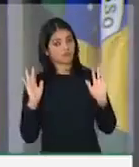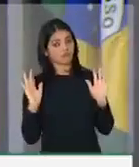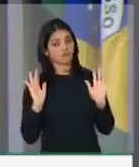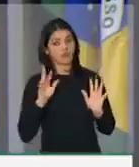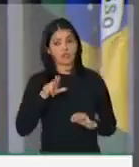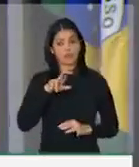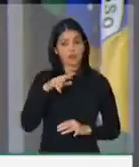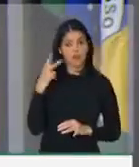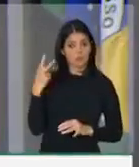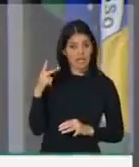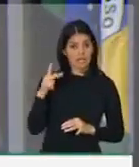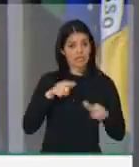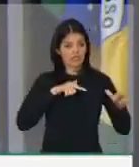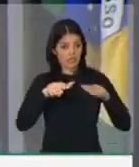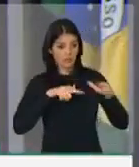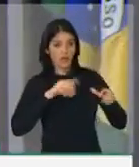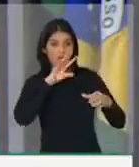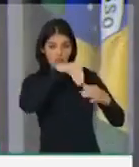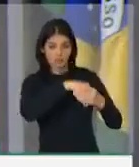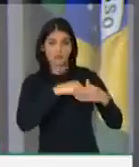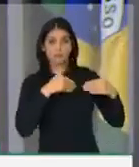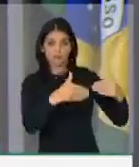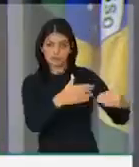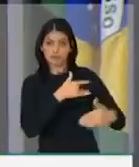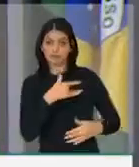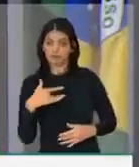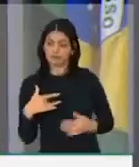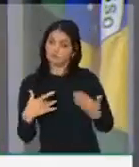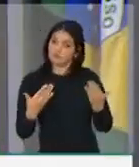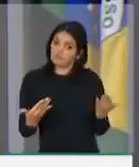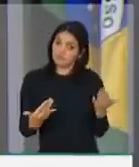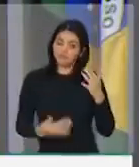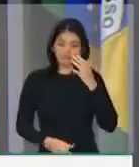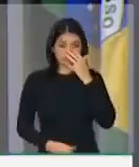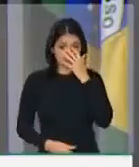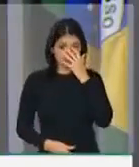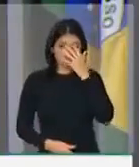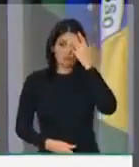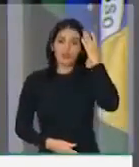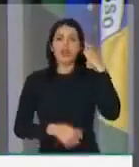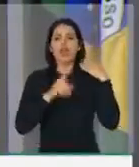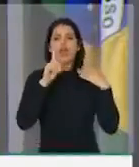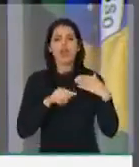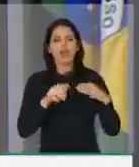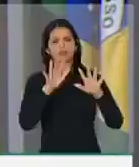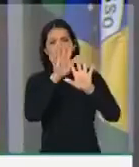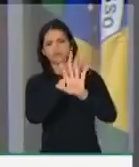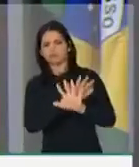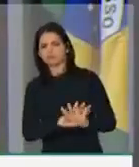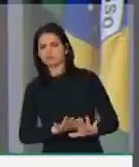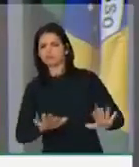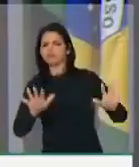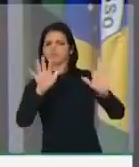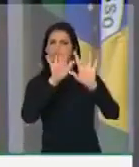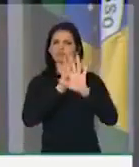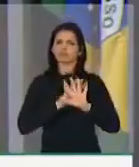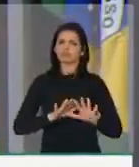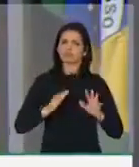dele trabalha lá né o irmão dele trabalha lá é tudo Muito Suspeito